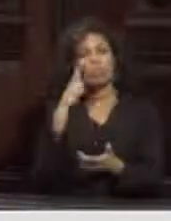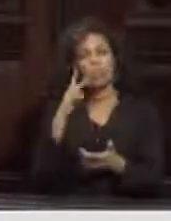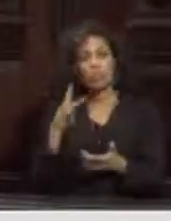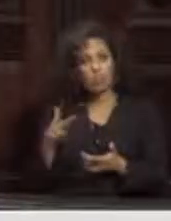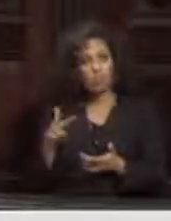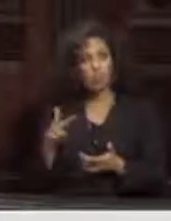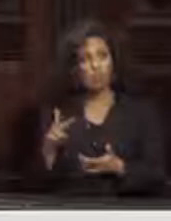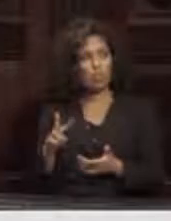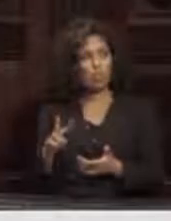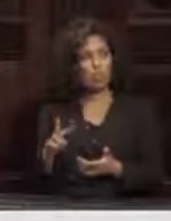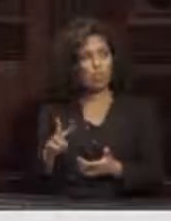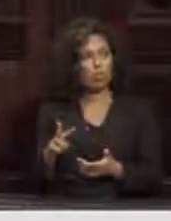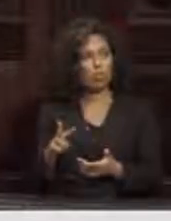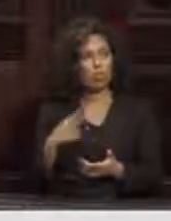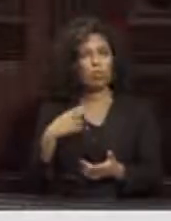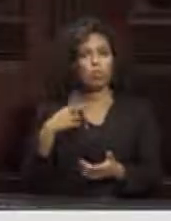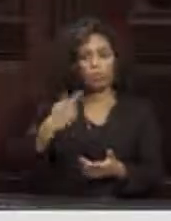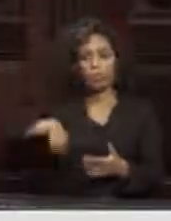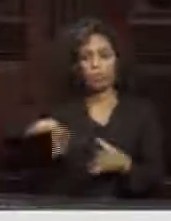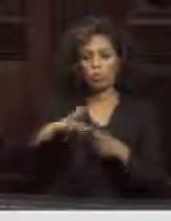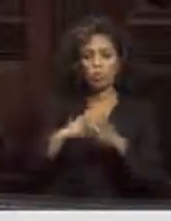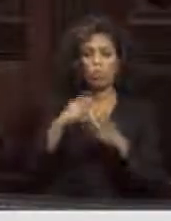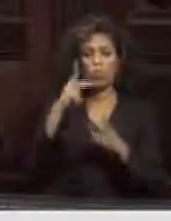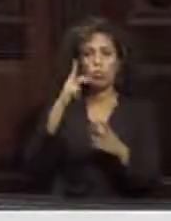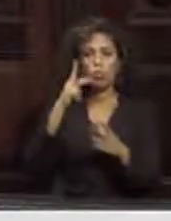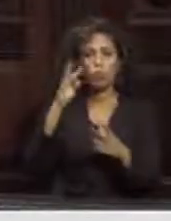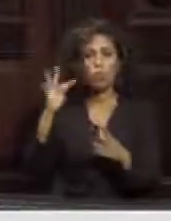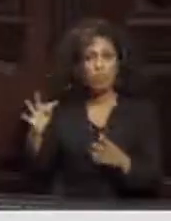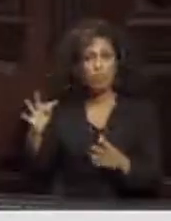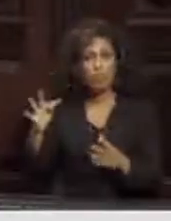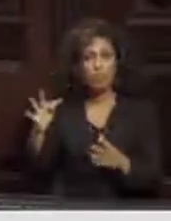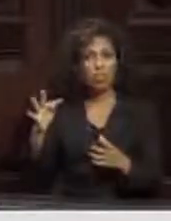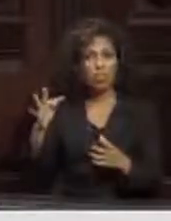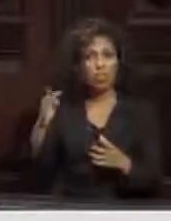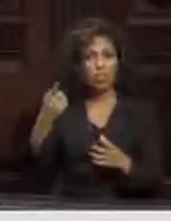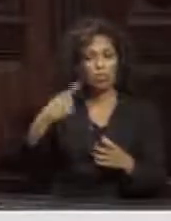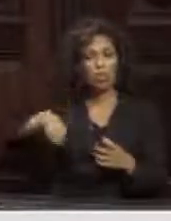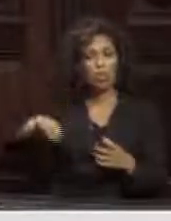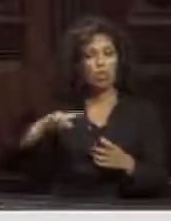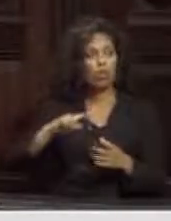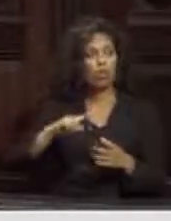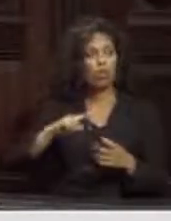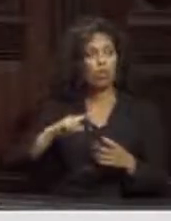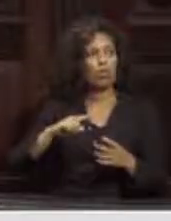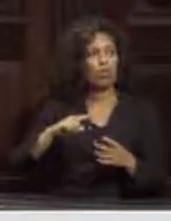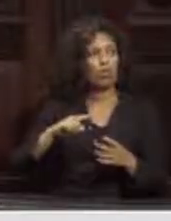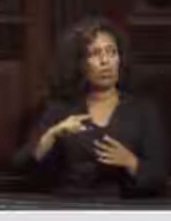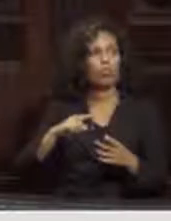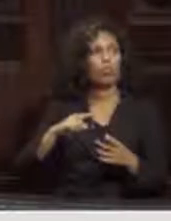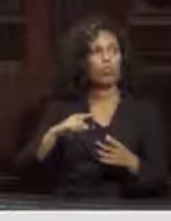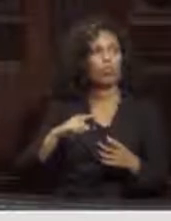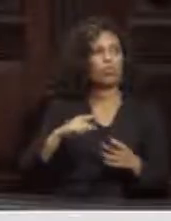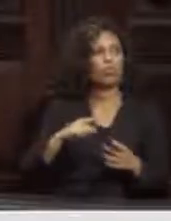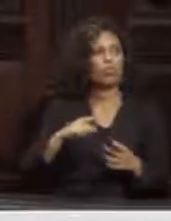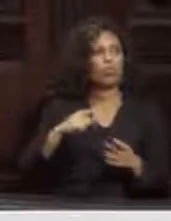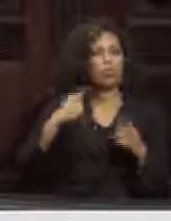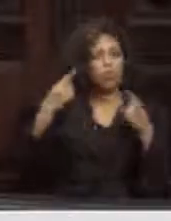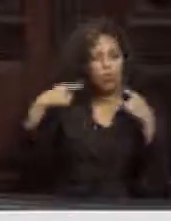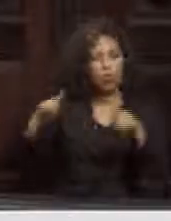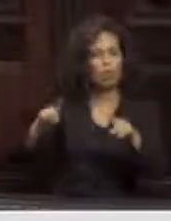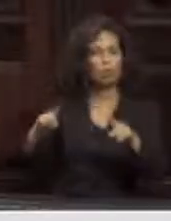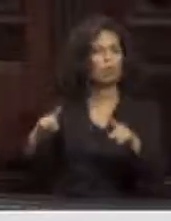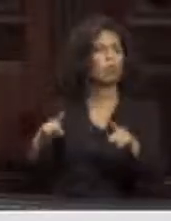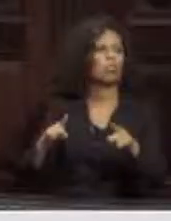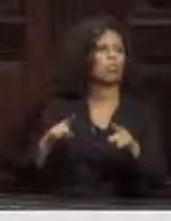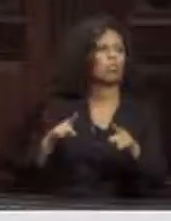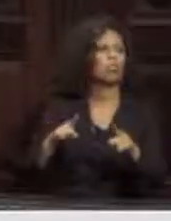dados, a posição do Partido dos Trabalhadores não pode ser outra, senão até esse momento, ter uma posição